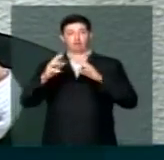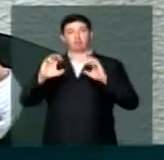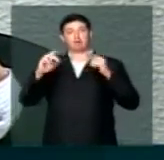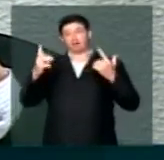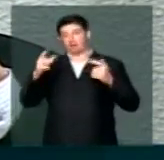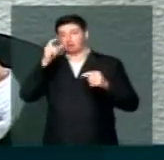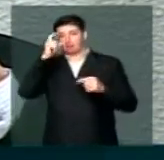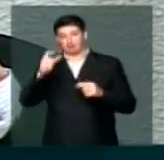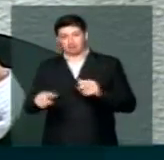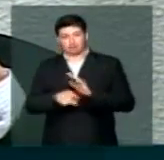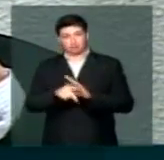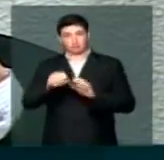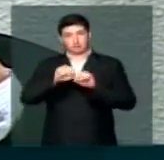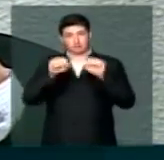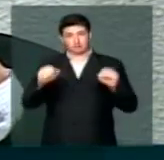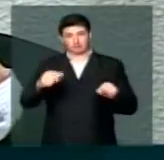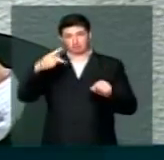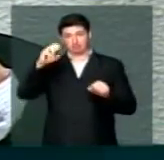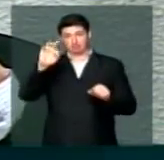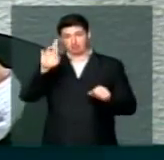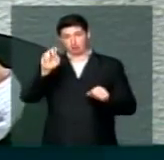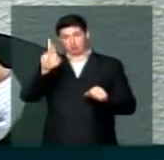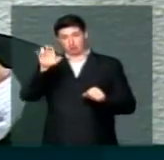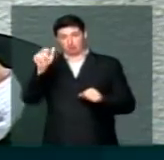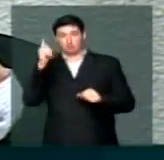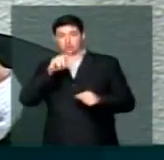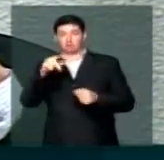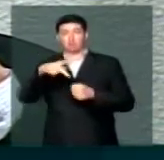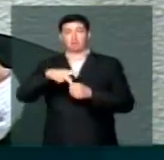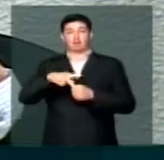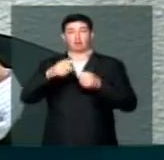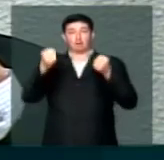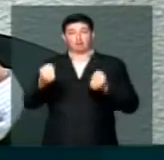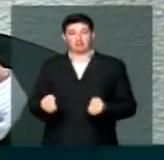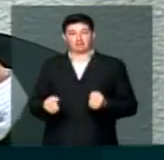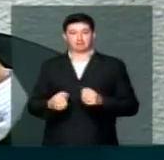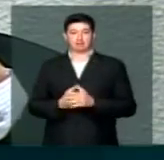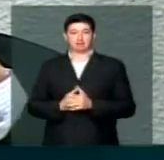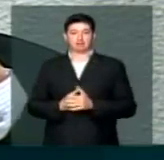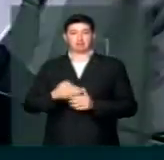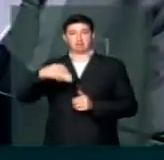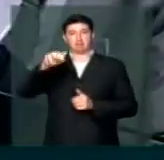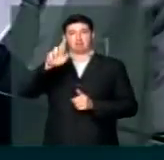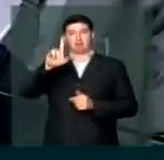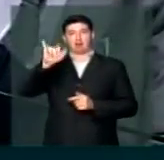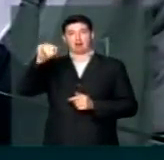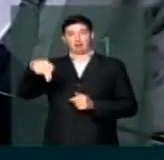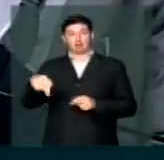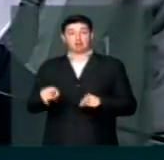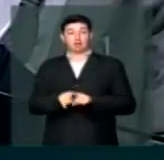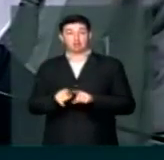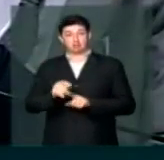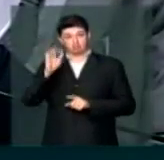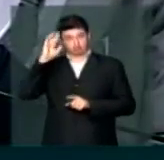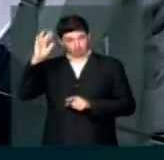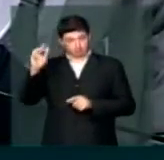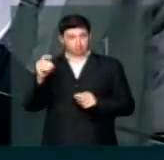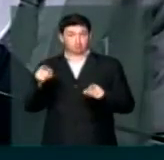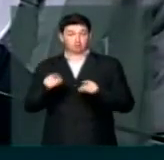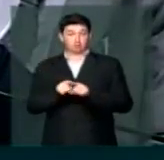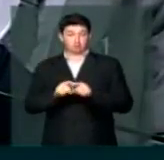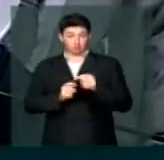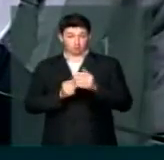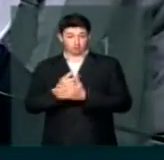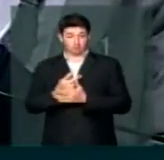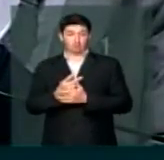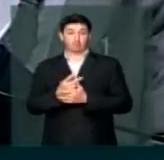óbvio interesse do sistema Petrobras para que se processe o óleo pesado de Marlim. e a previsão pela compra da